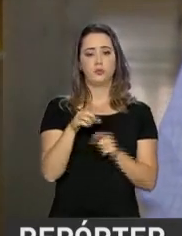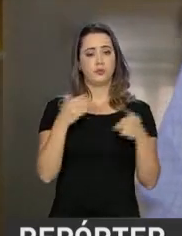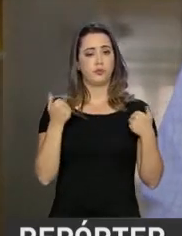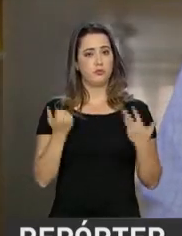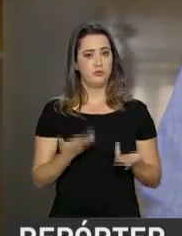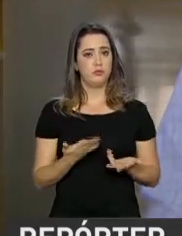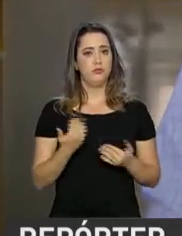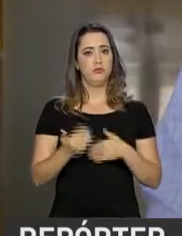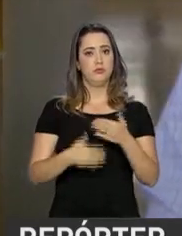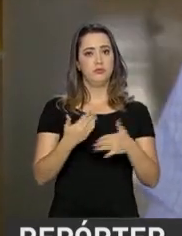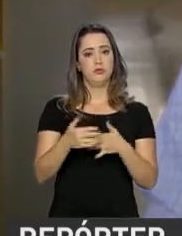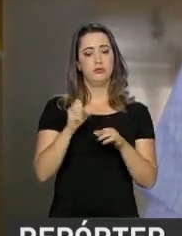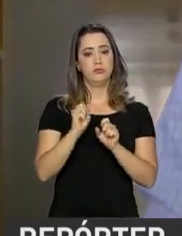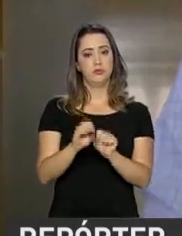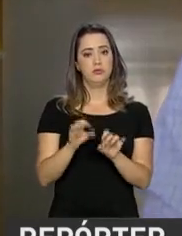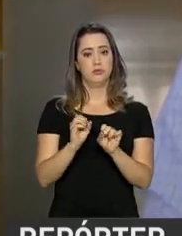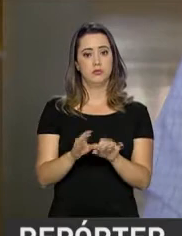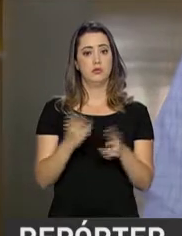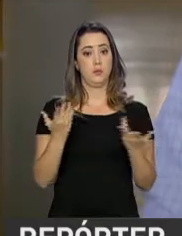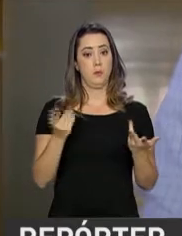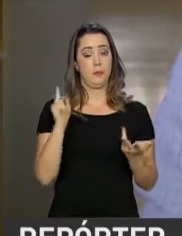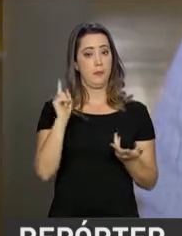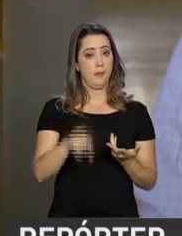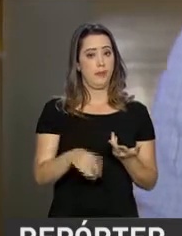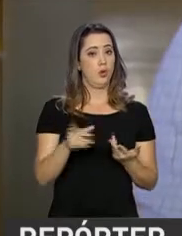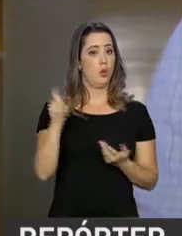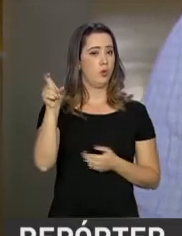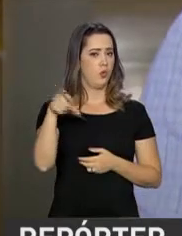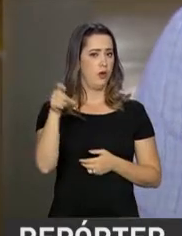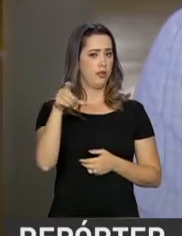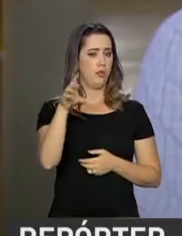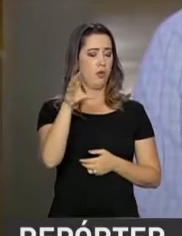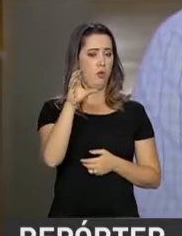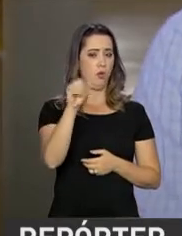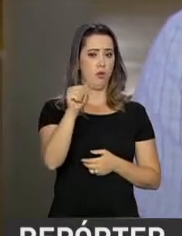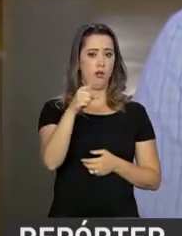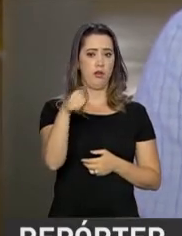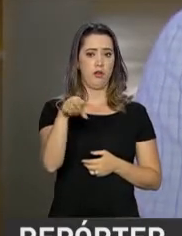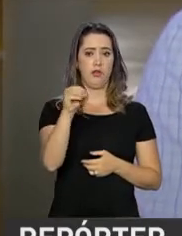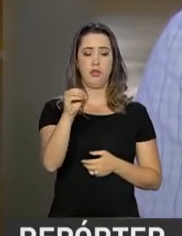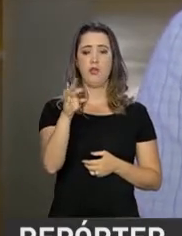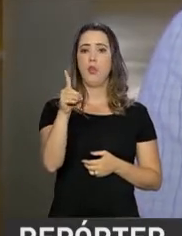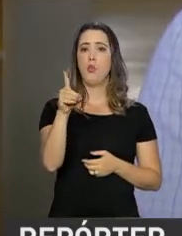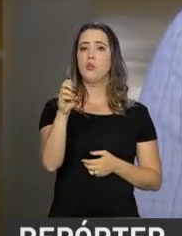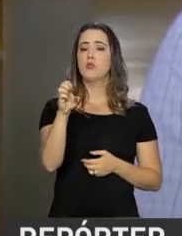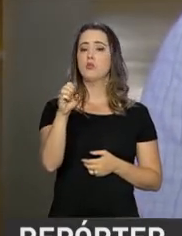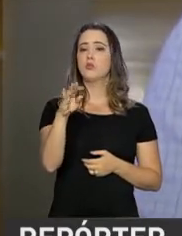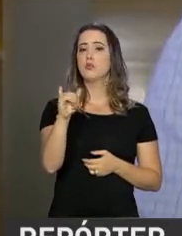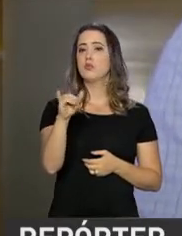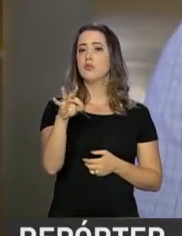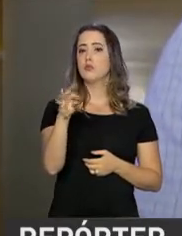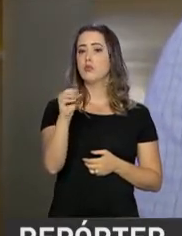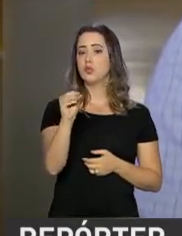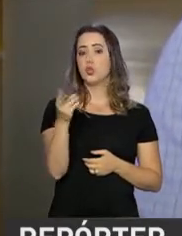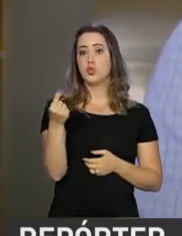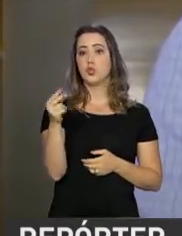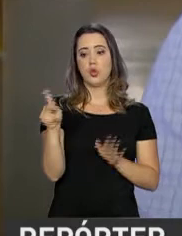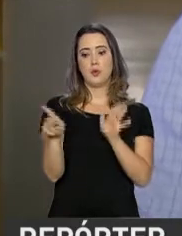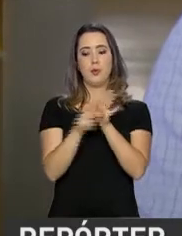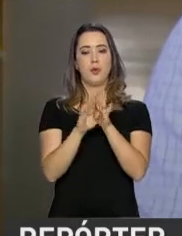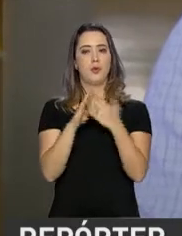de desenvolvimento da educação através de um cartão de débito como eixo do programa dinheiro direto na escola